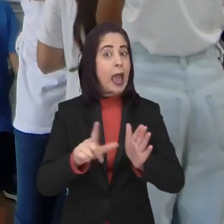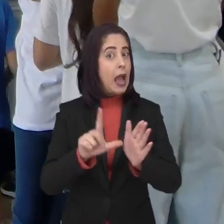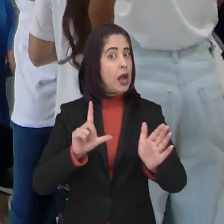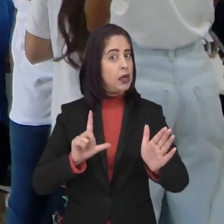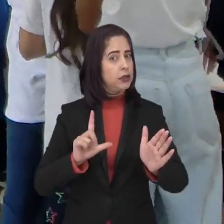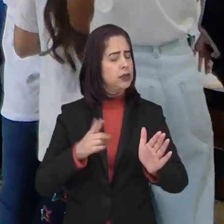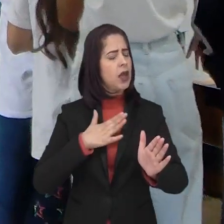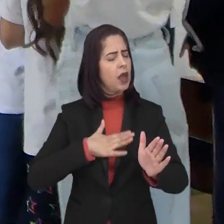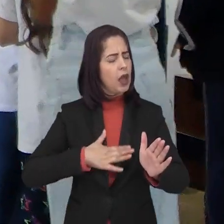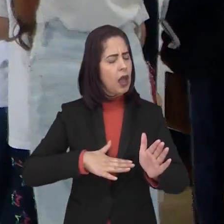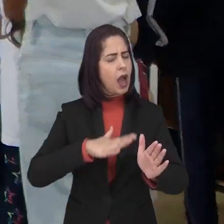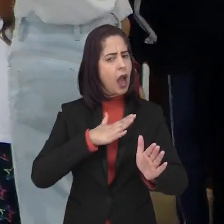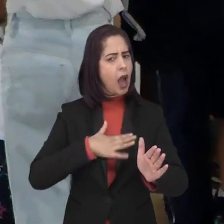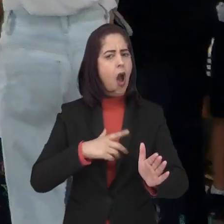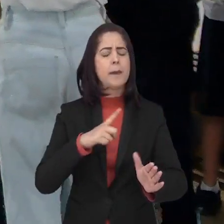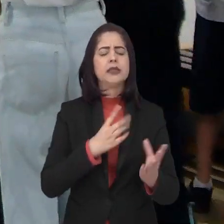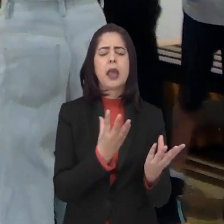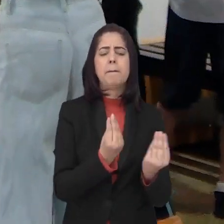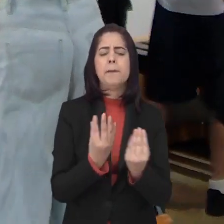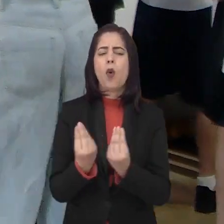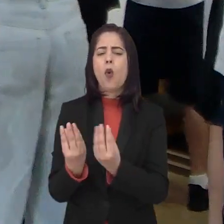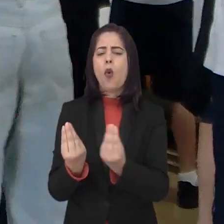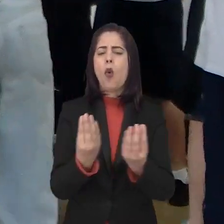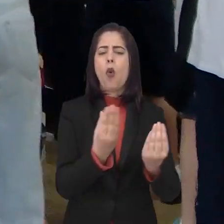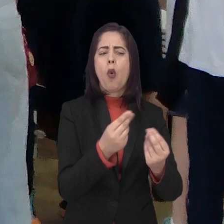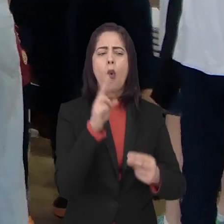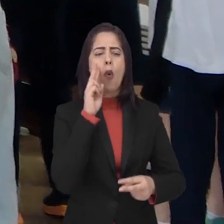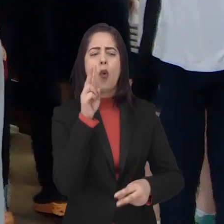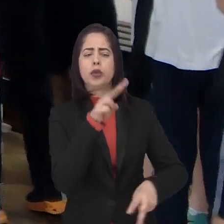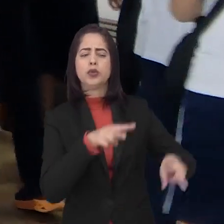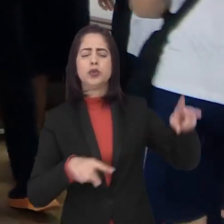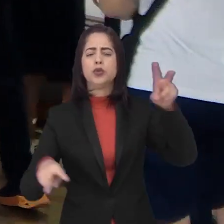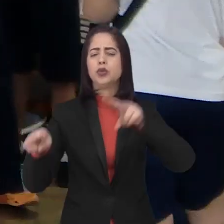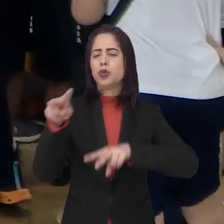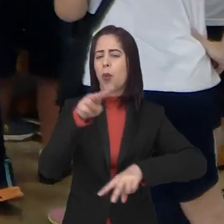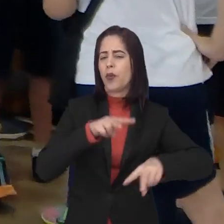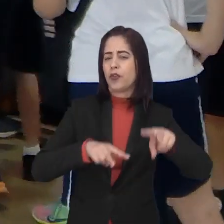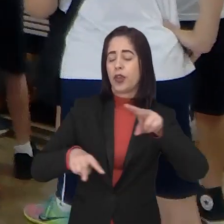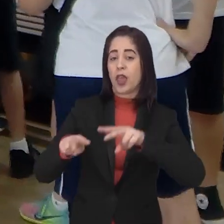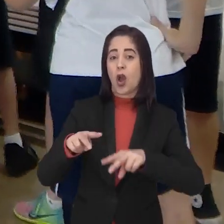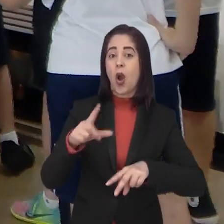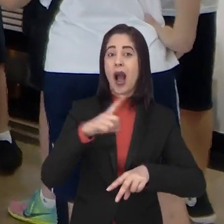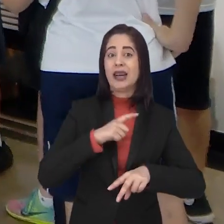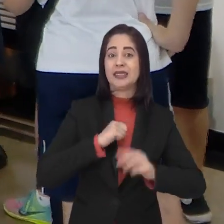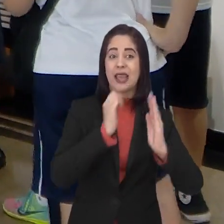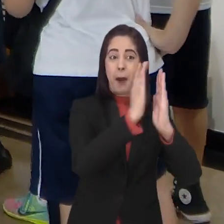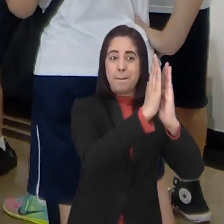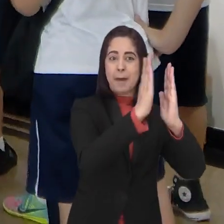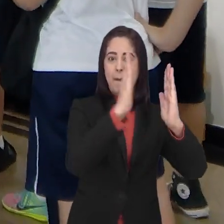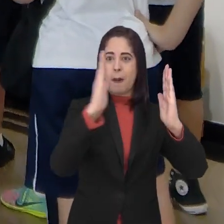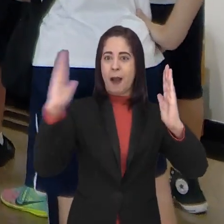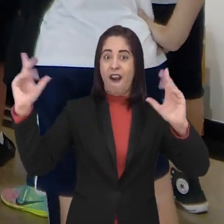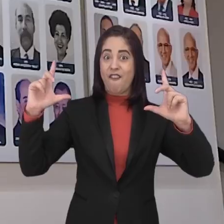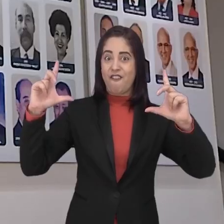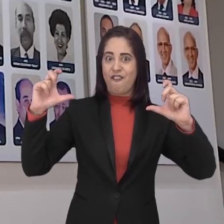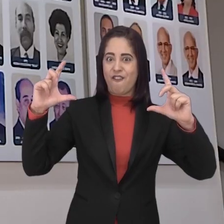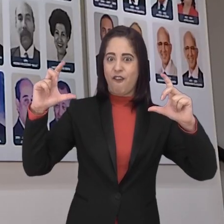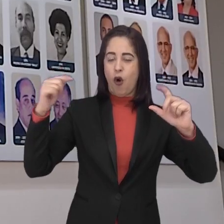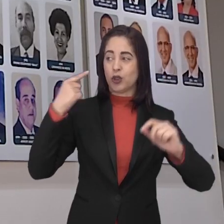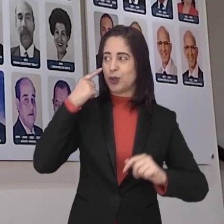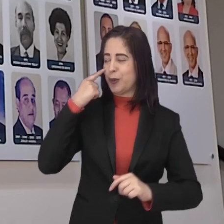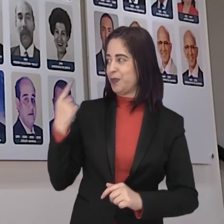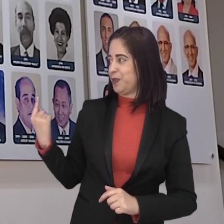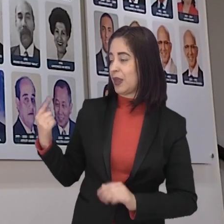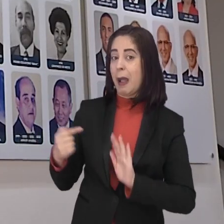Mas antes, calma, tem muita coisa para acontecer. O tour começa ainda no hall. Os estudantes dão de cara com um mural